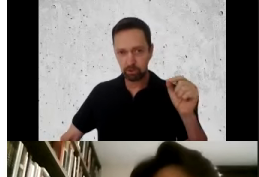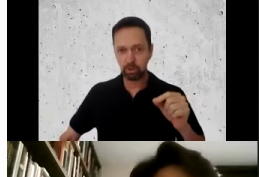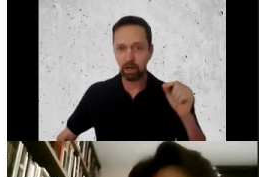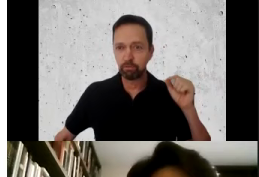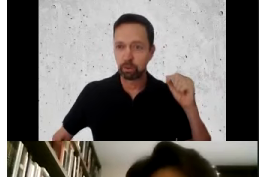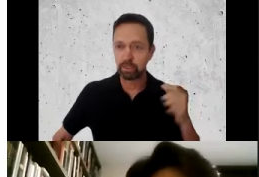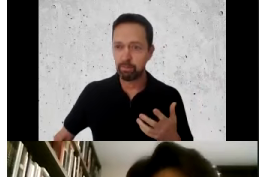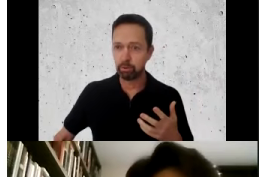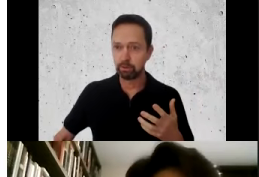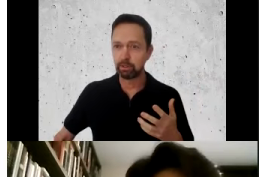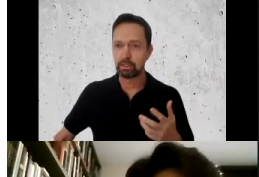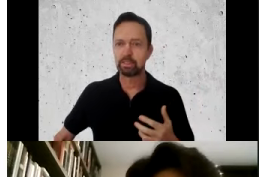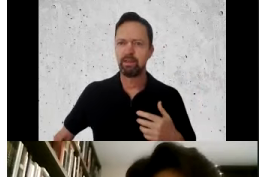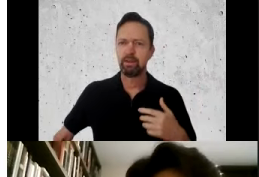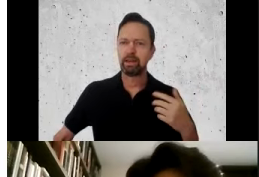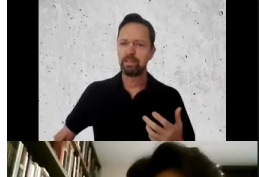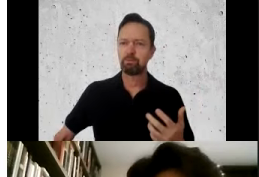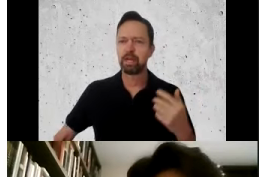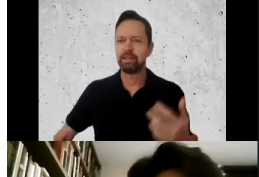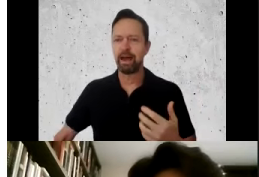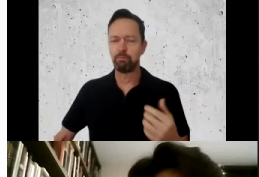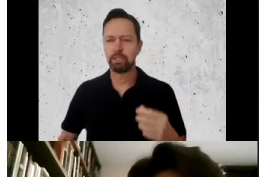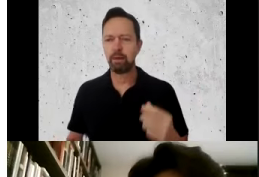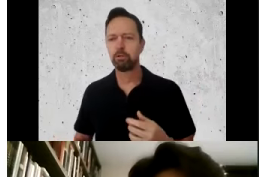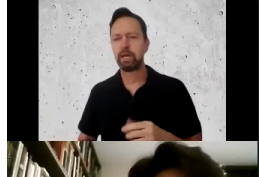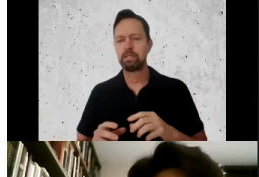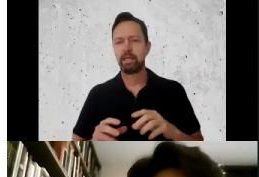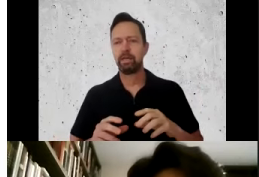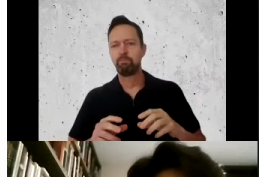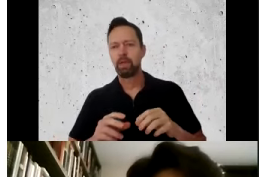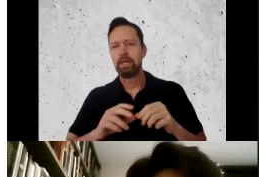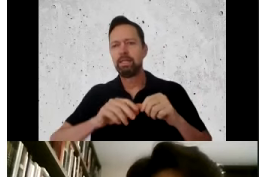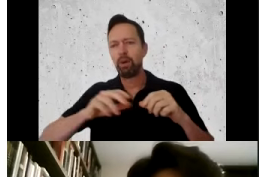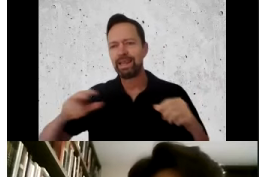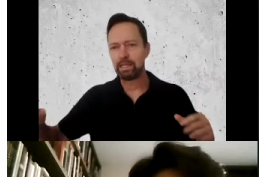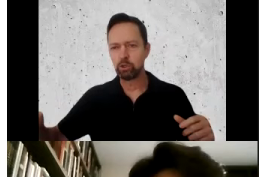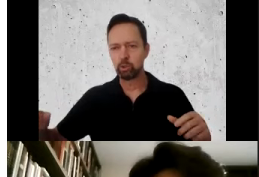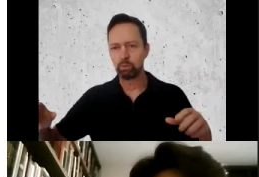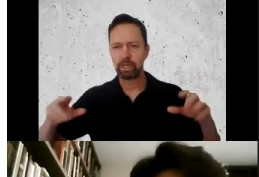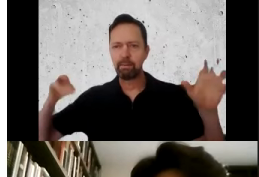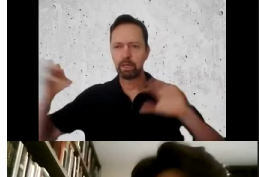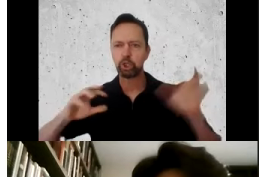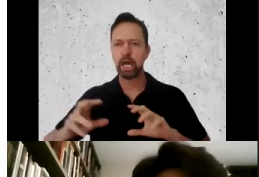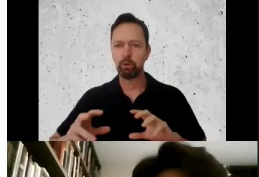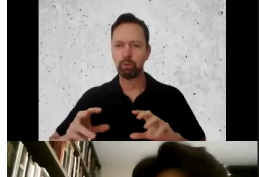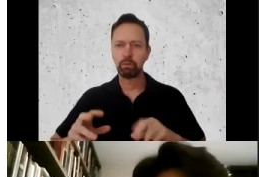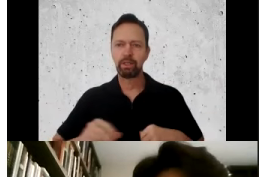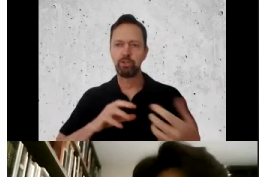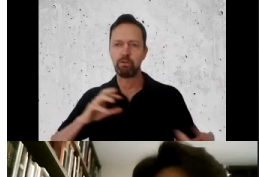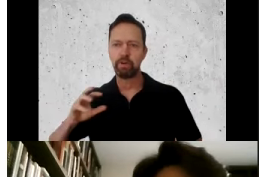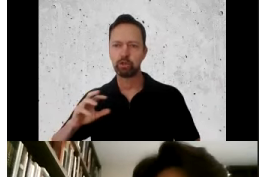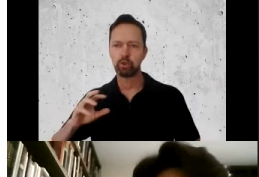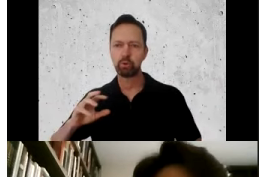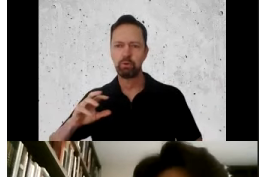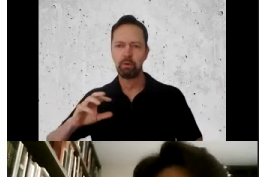Glory be to God for dappled things. Aqui diabos quer dappled. Dappled quer dizer que não é liso, que é manchado, que